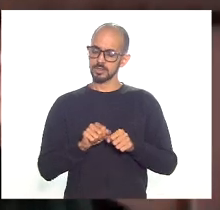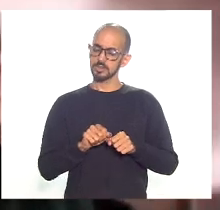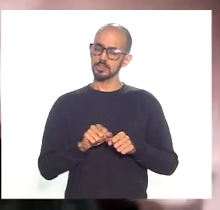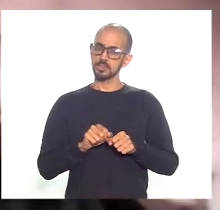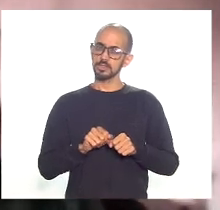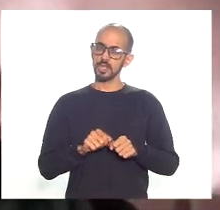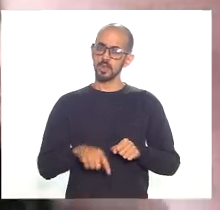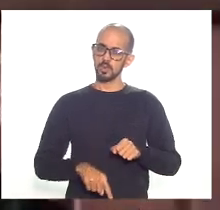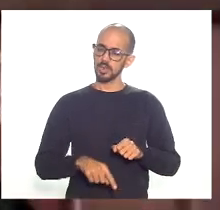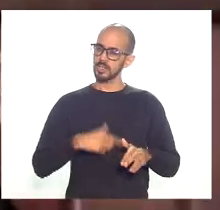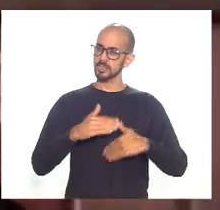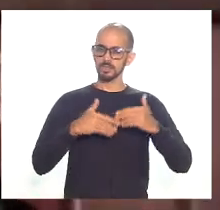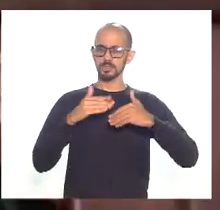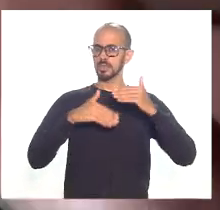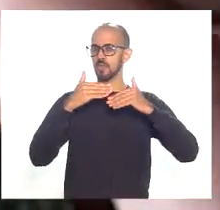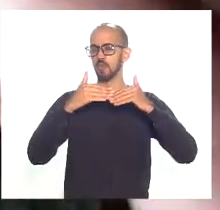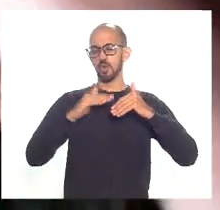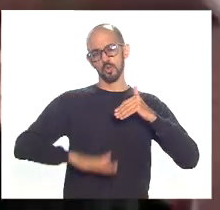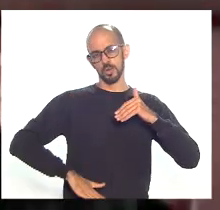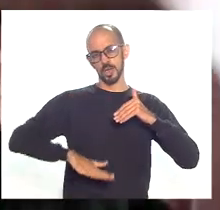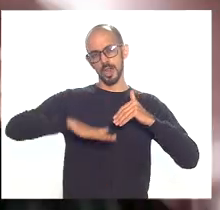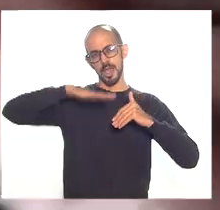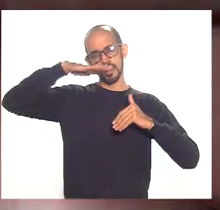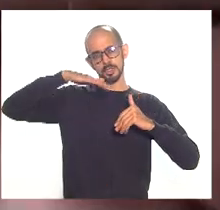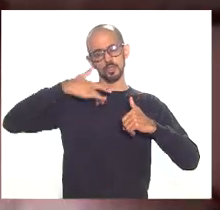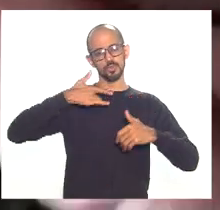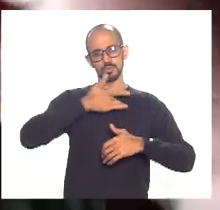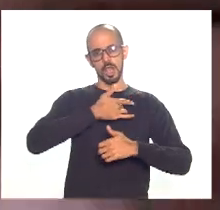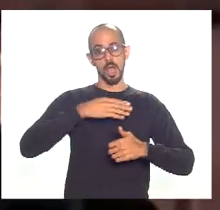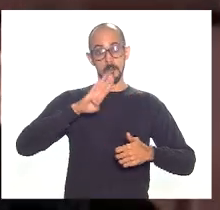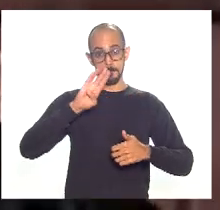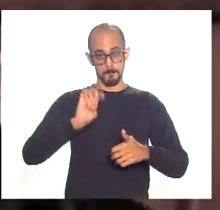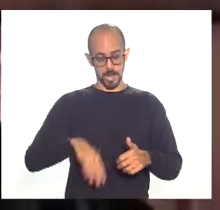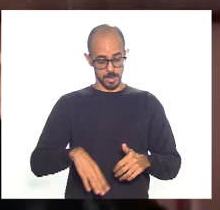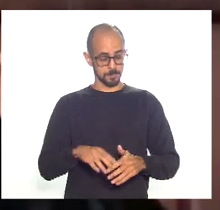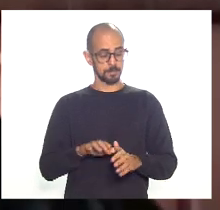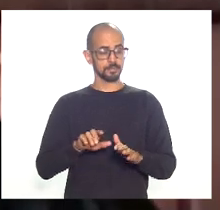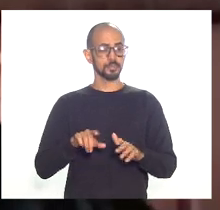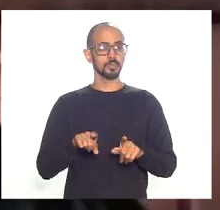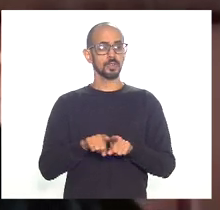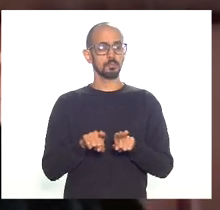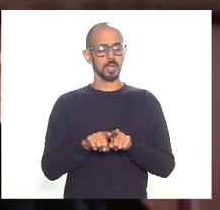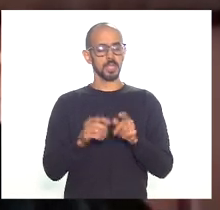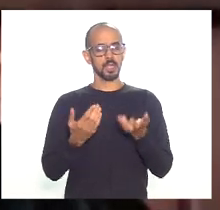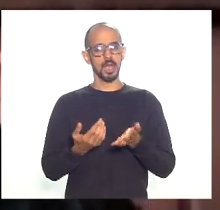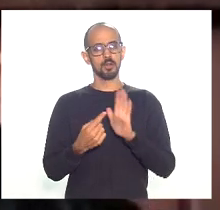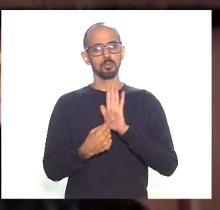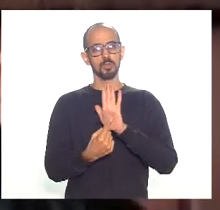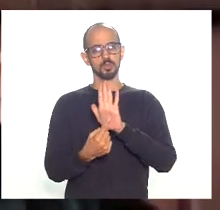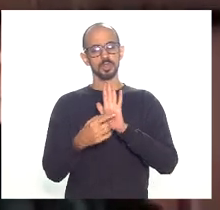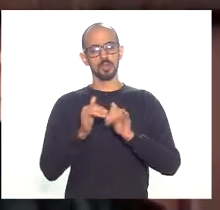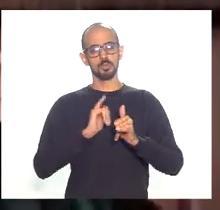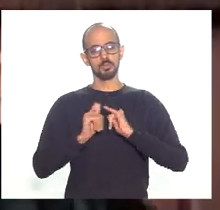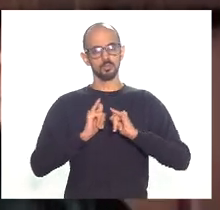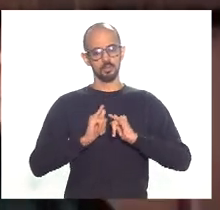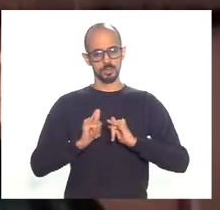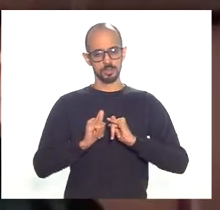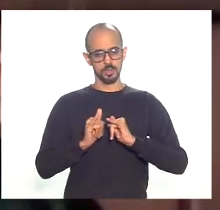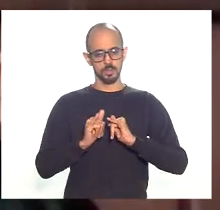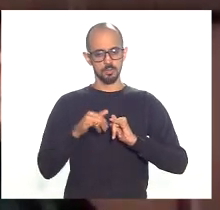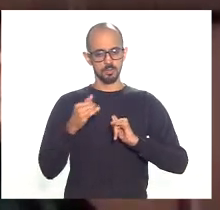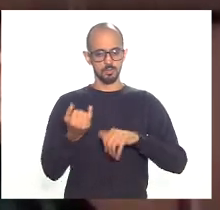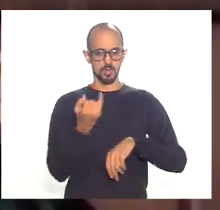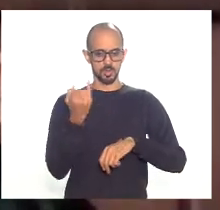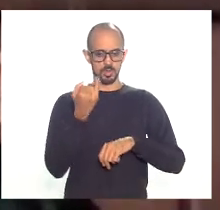saudável. Eu quero trazer aqui um dado importante, já finalizando a minha intervenção, presidente